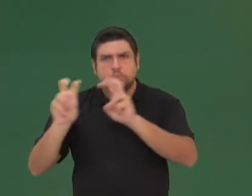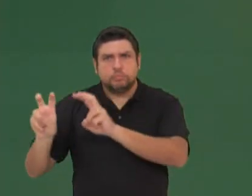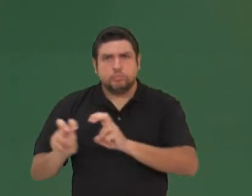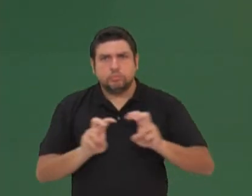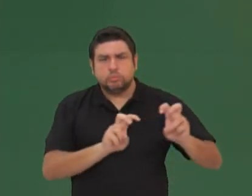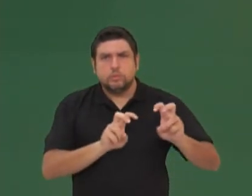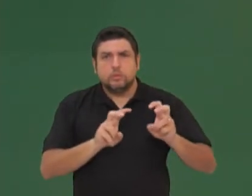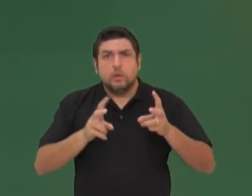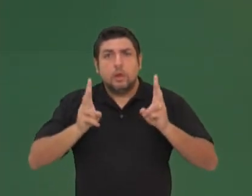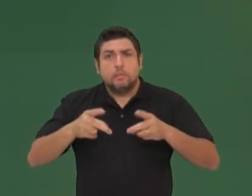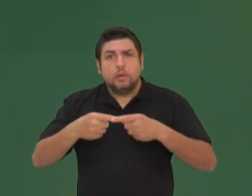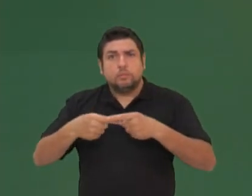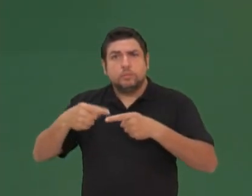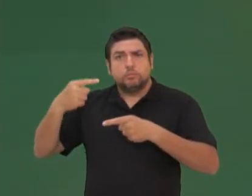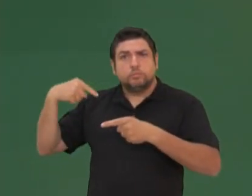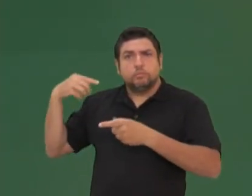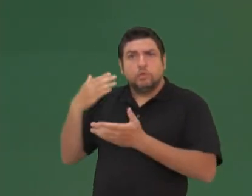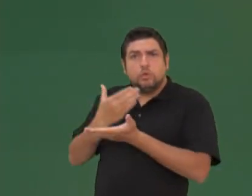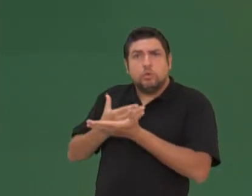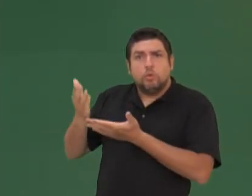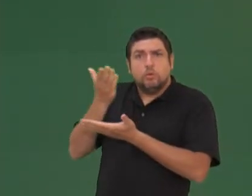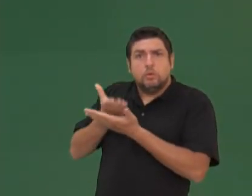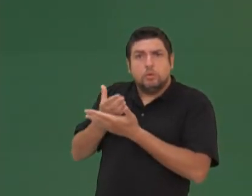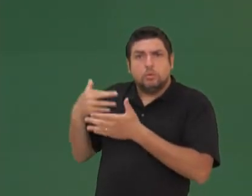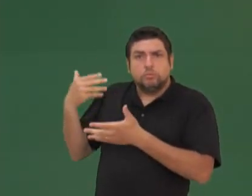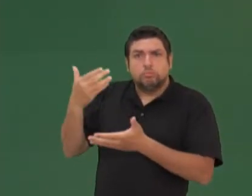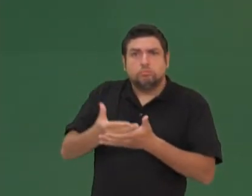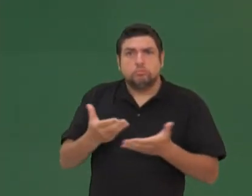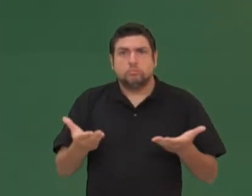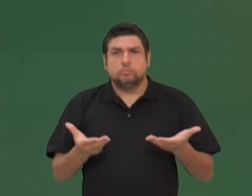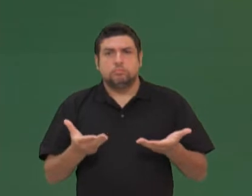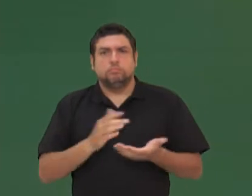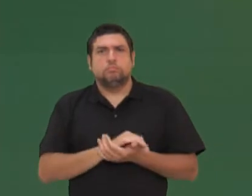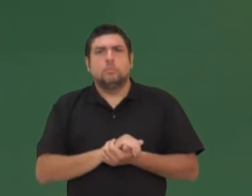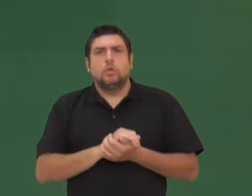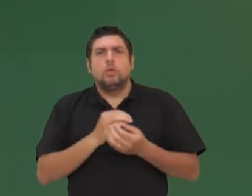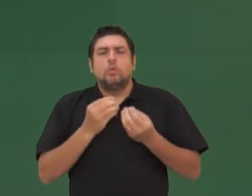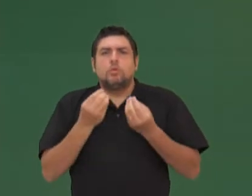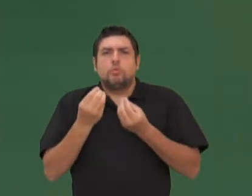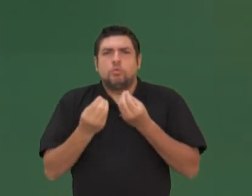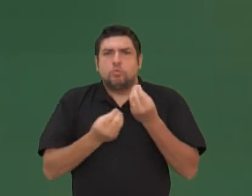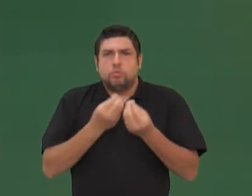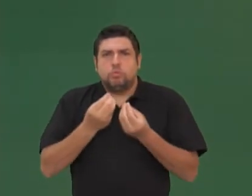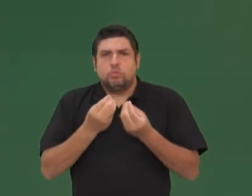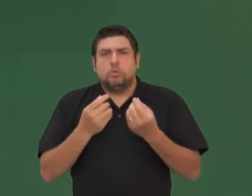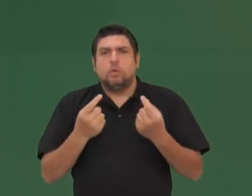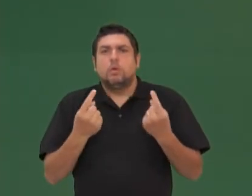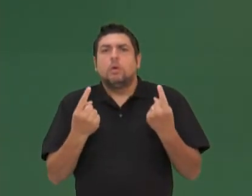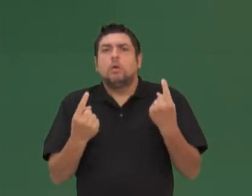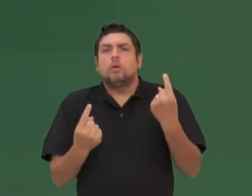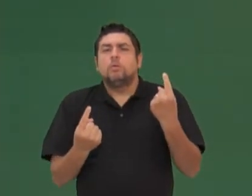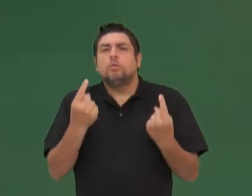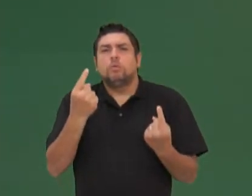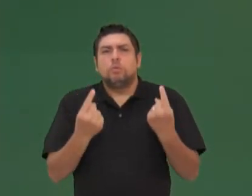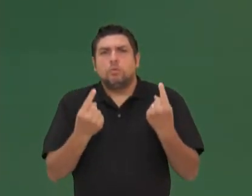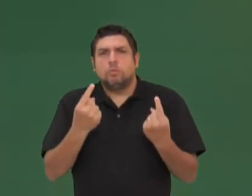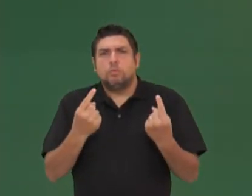aula, que nós provocamos a reflexão. Vale? Então, qual ou quais desses titulares expressam